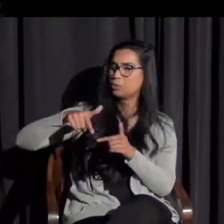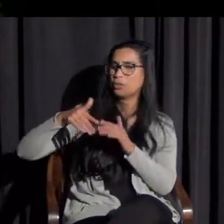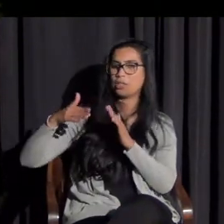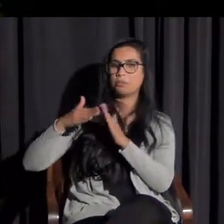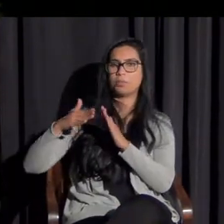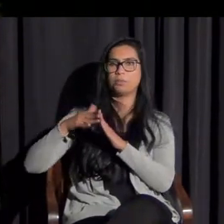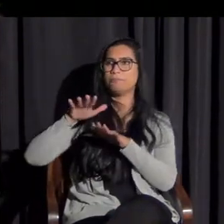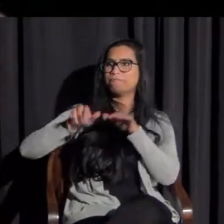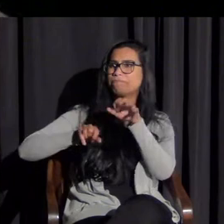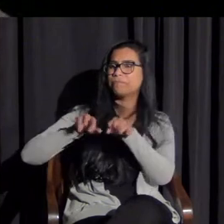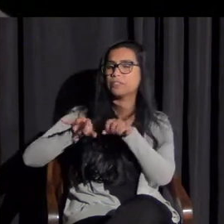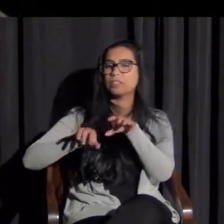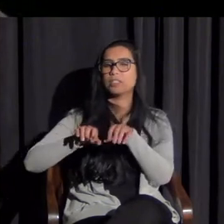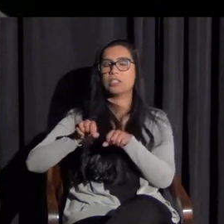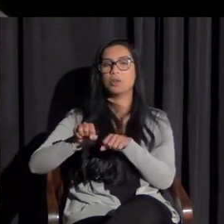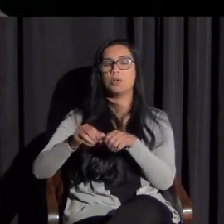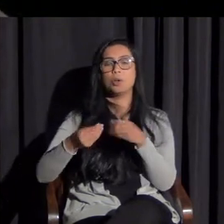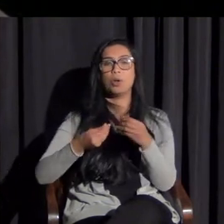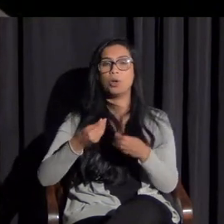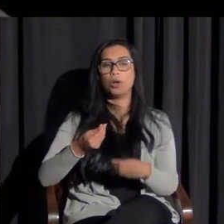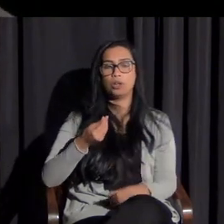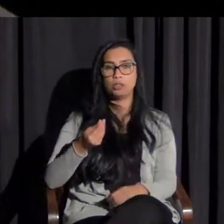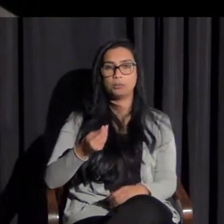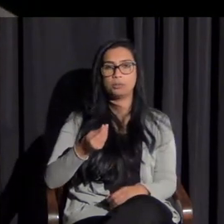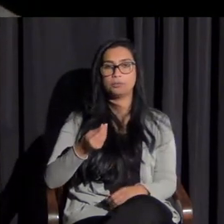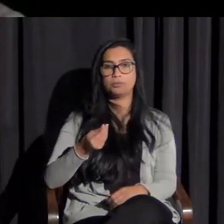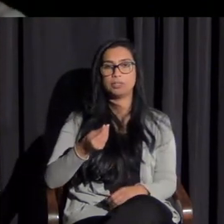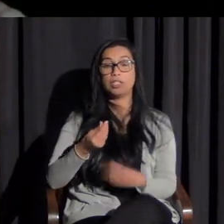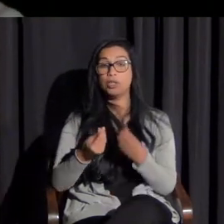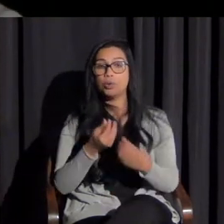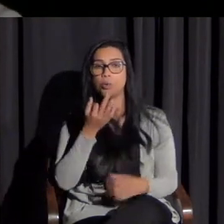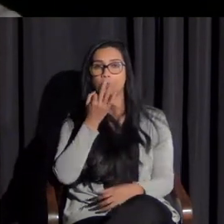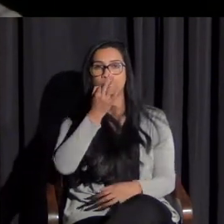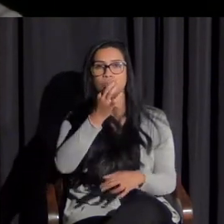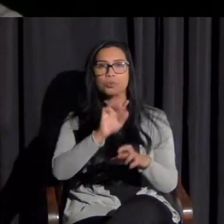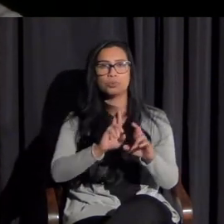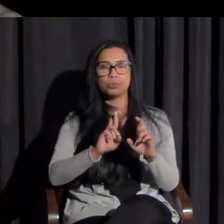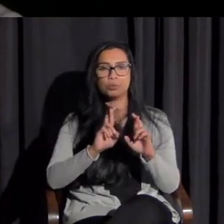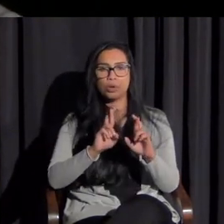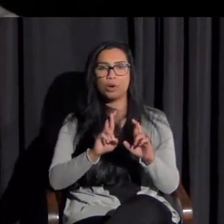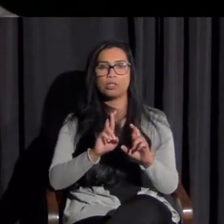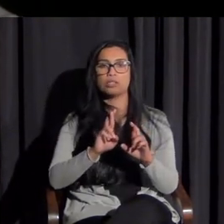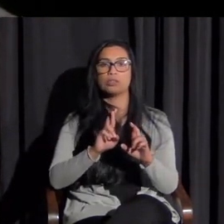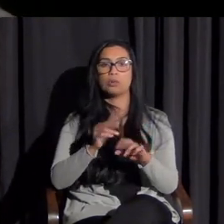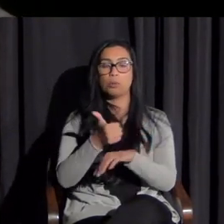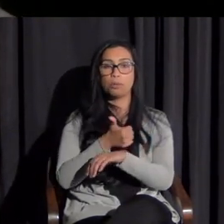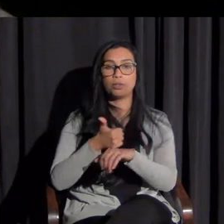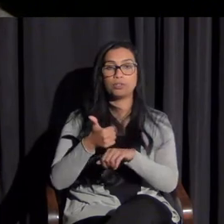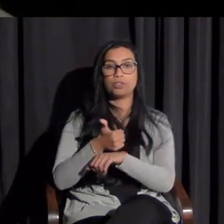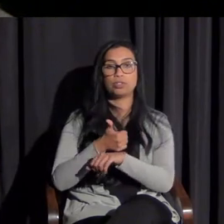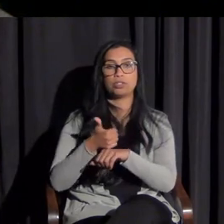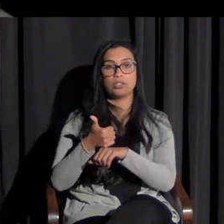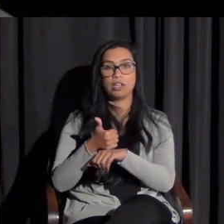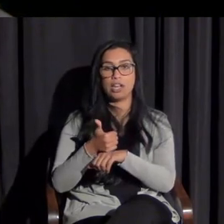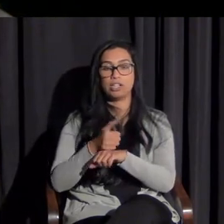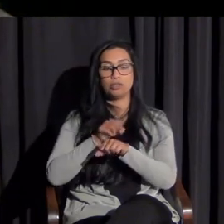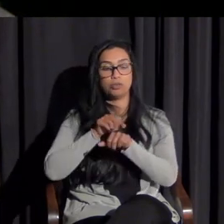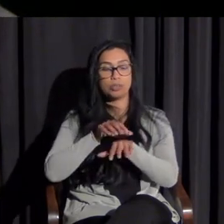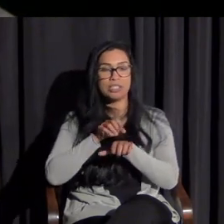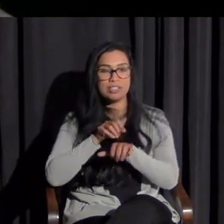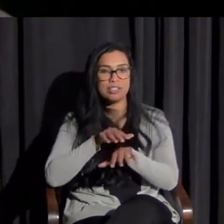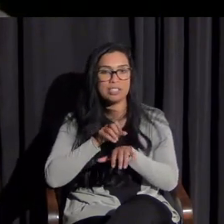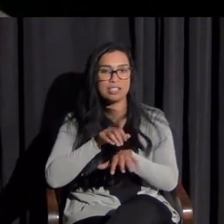que expectativa os profissionais das instituições de educação infantil e dos anos iniciais do ensino